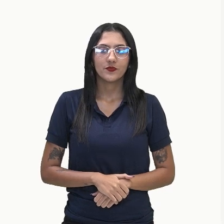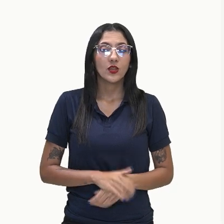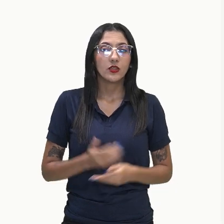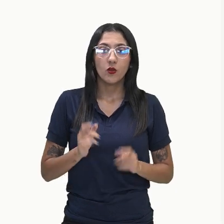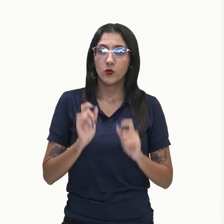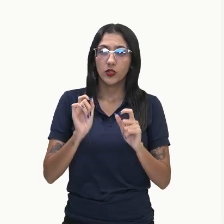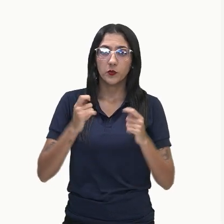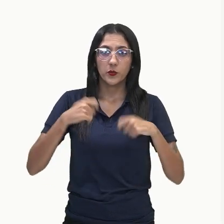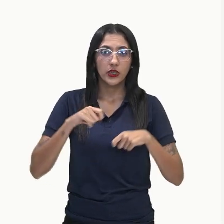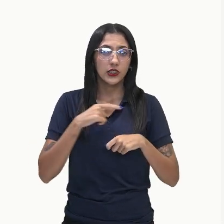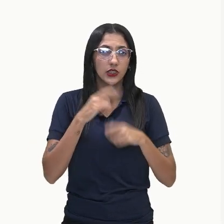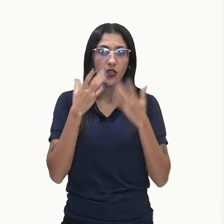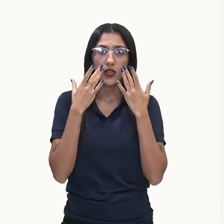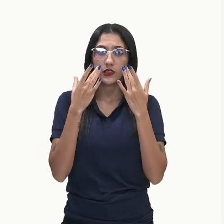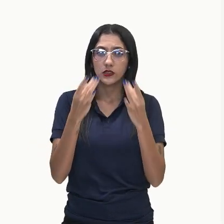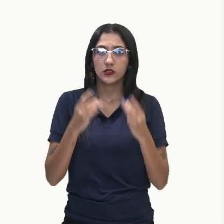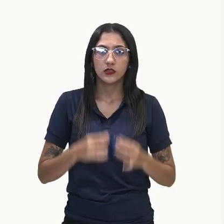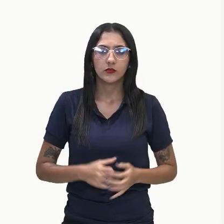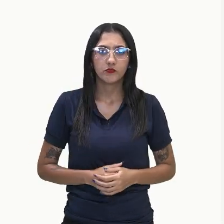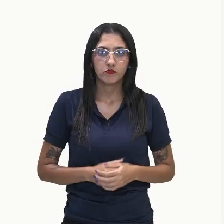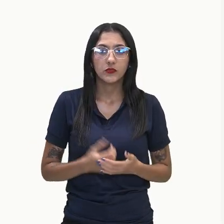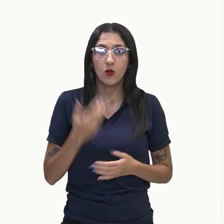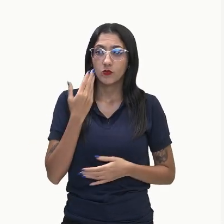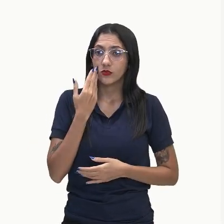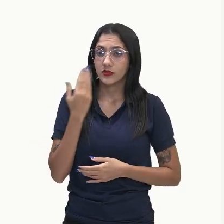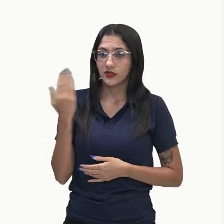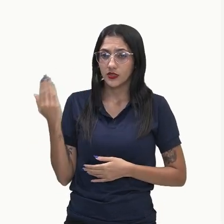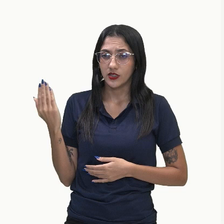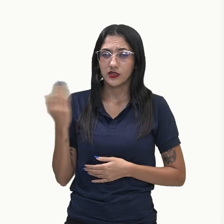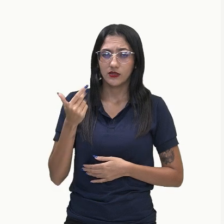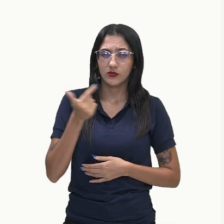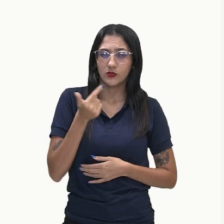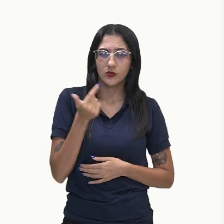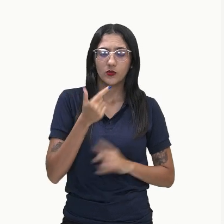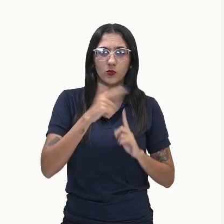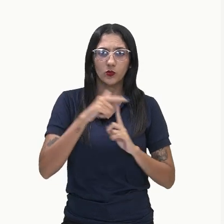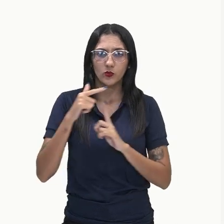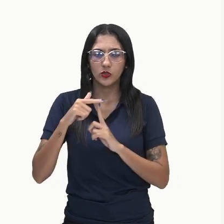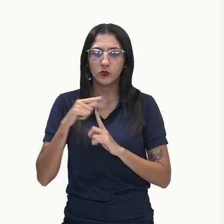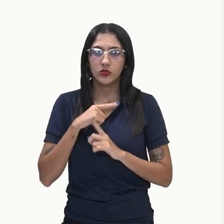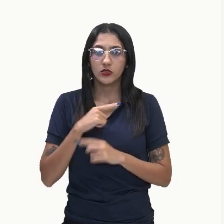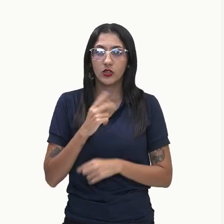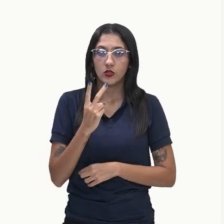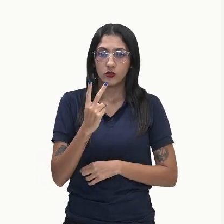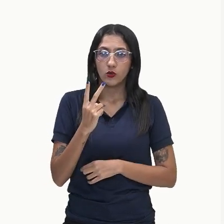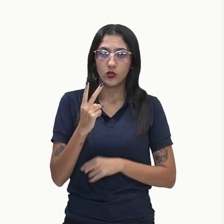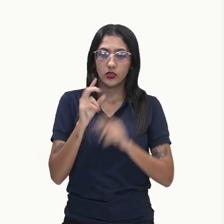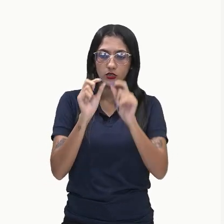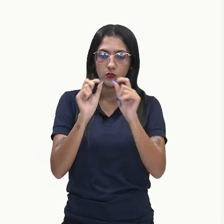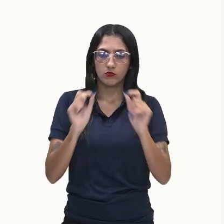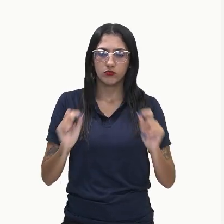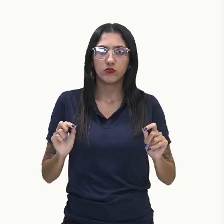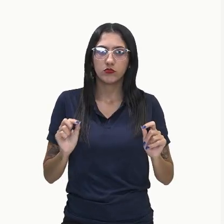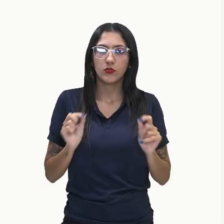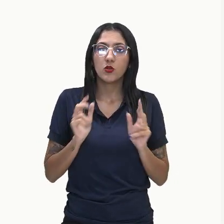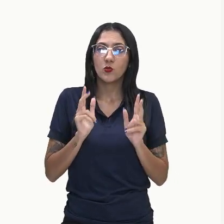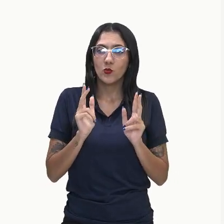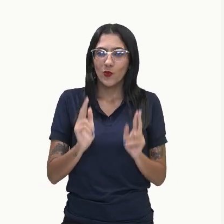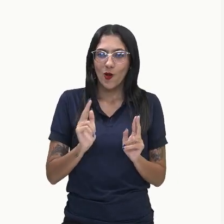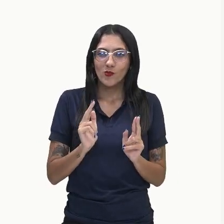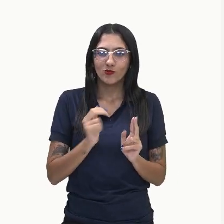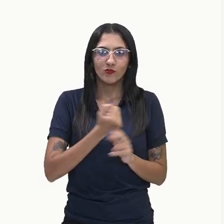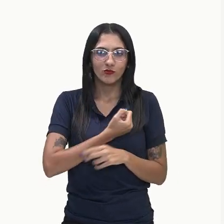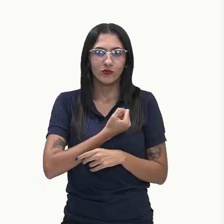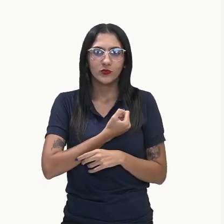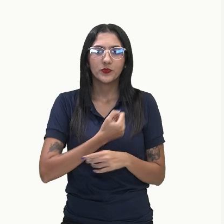ver aqui? Que no triângulo isósceles nós vamos ter dois lados iguais, então automaticamente nós vamos